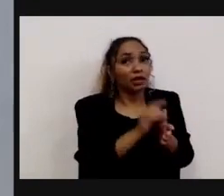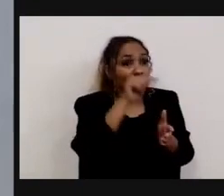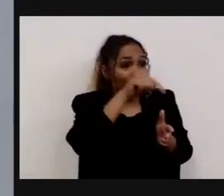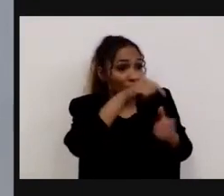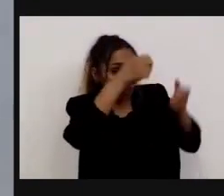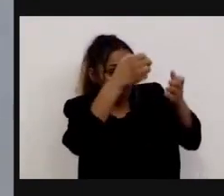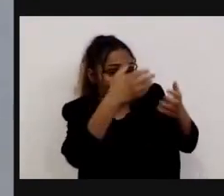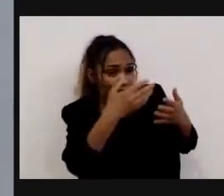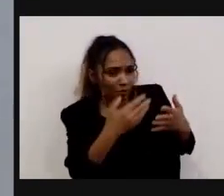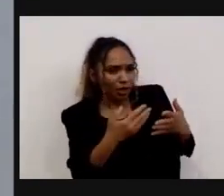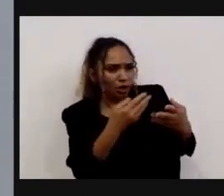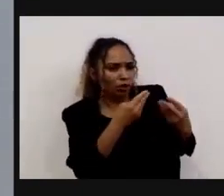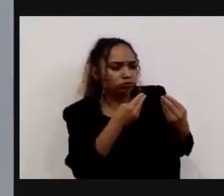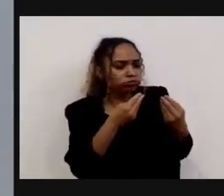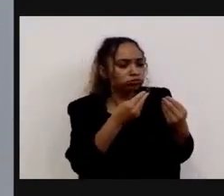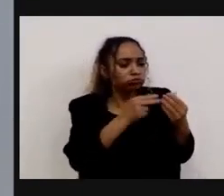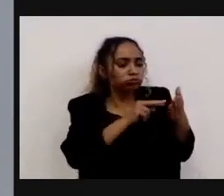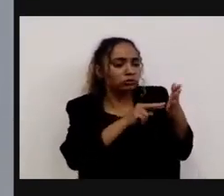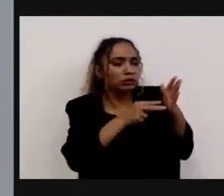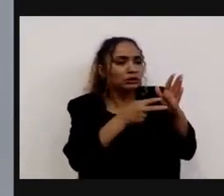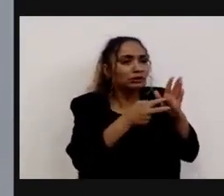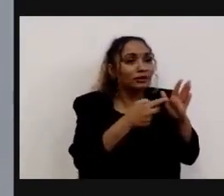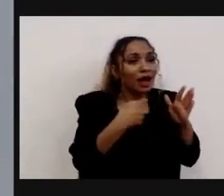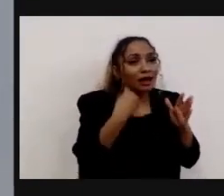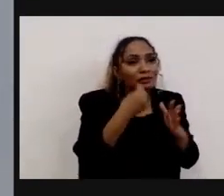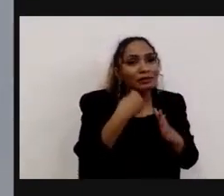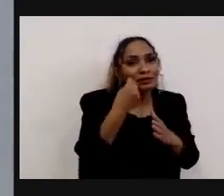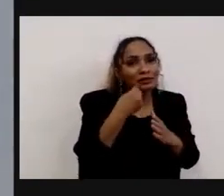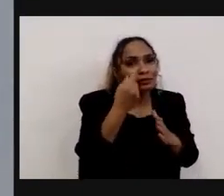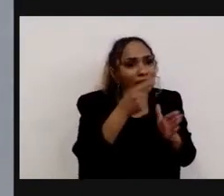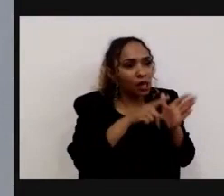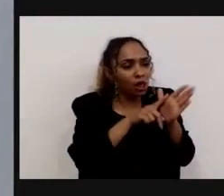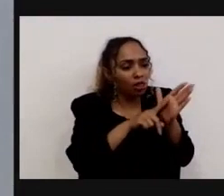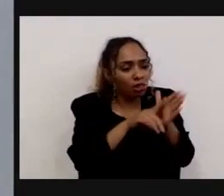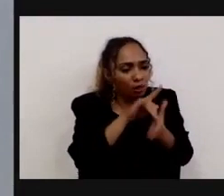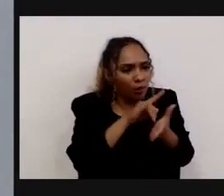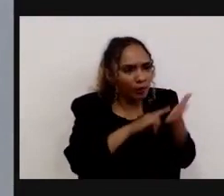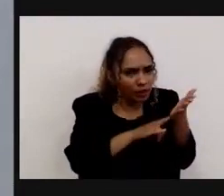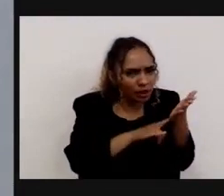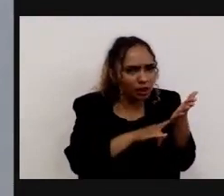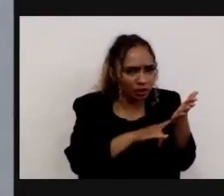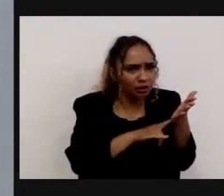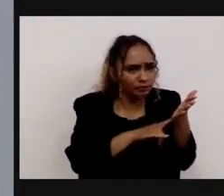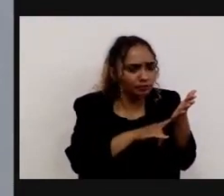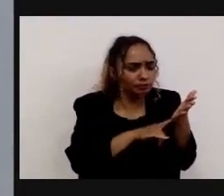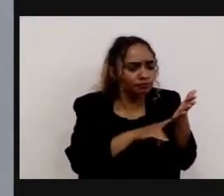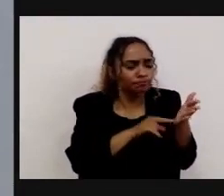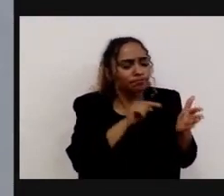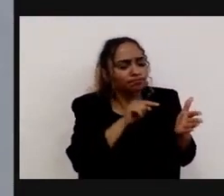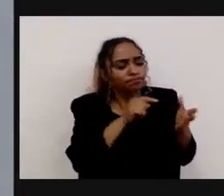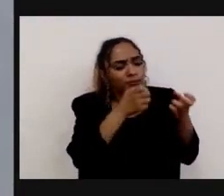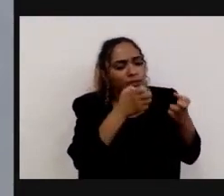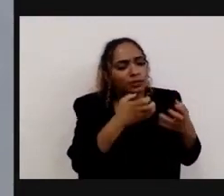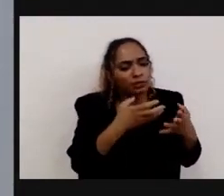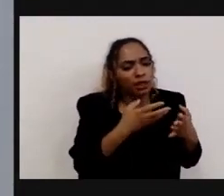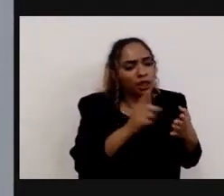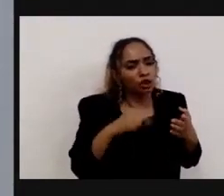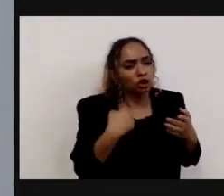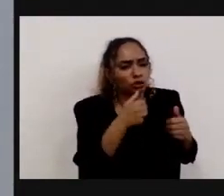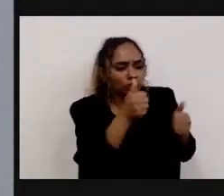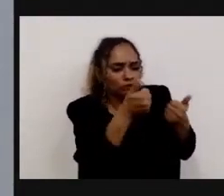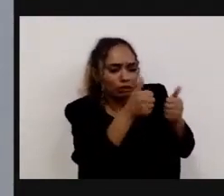o sansmei quem dá significado a minha experiência Numa pesquisa que ele falando que essa coisa da gente